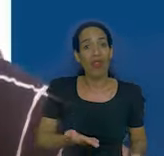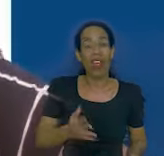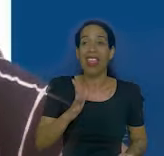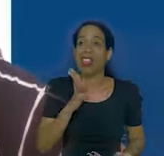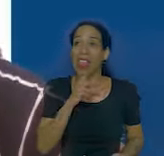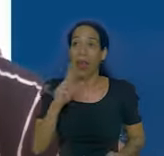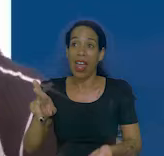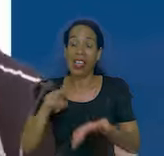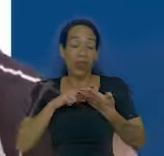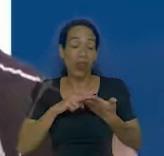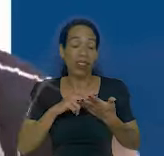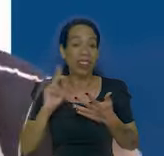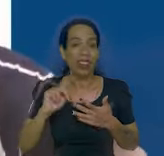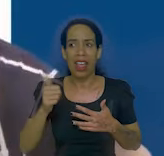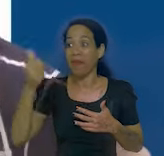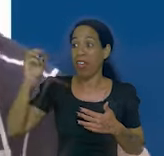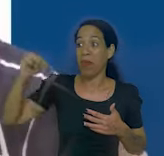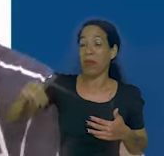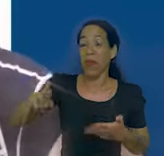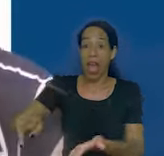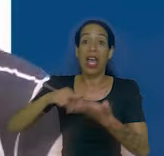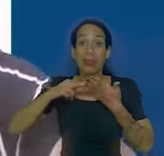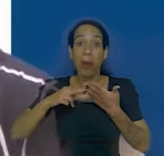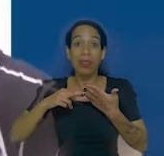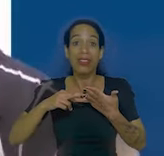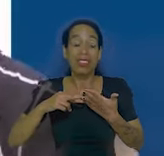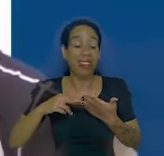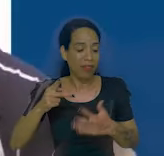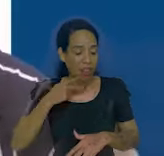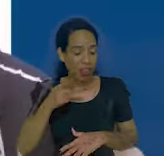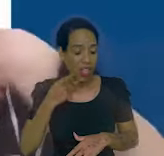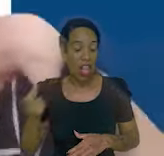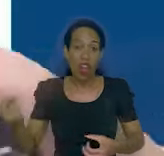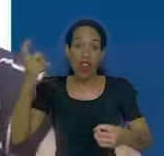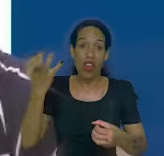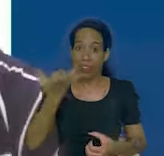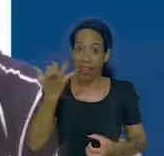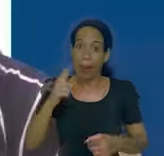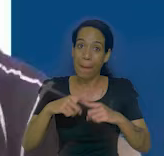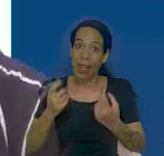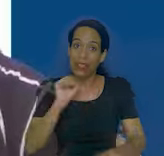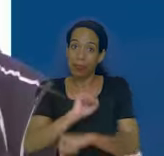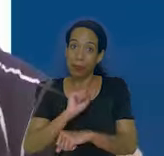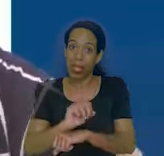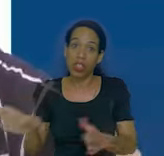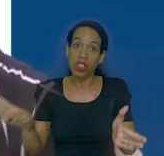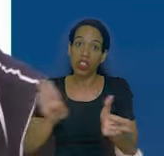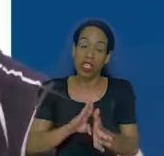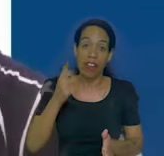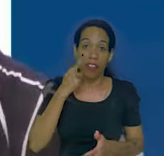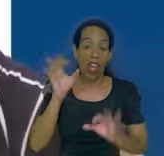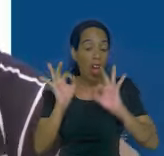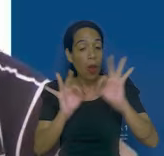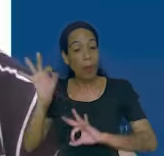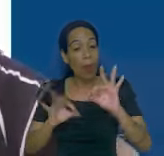falei, ela vai demorar para me responder. Que nada, acho que em 10 minutos ela tinha me respondido. Ela falou assim, quando eu voltar, eu quero, mas deixa eu chegar para a gente ver